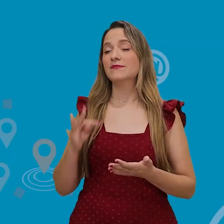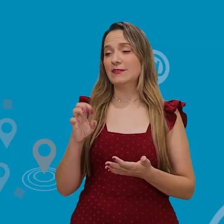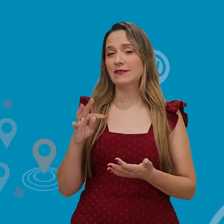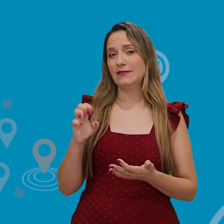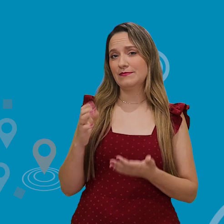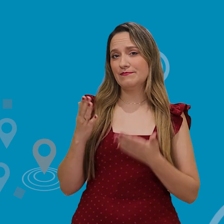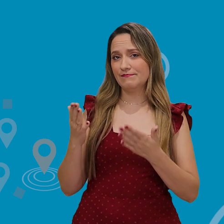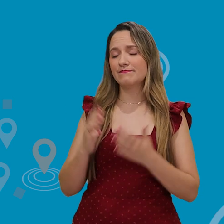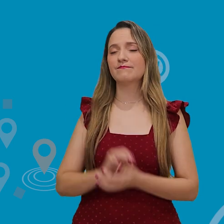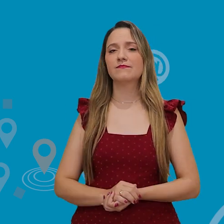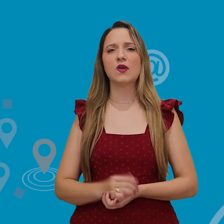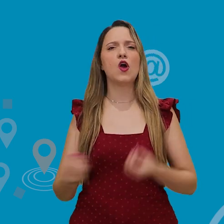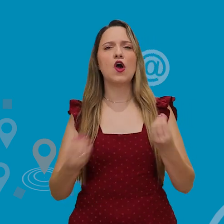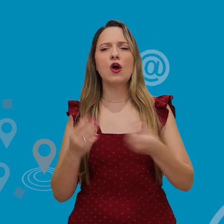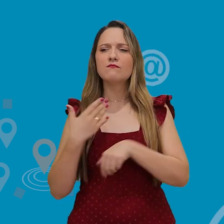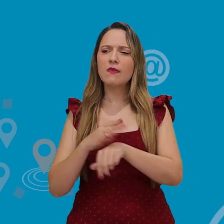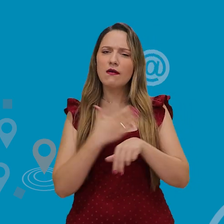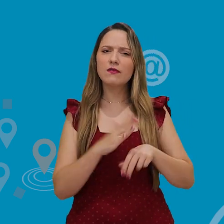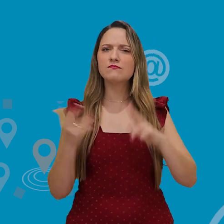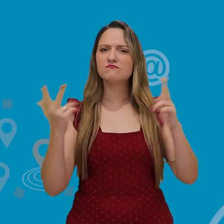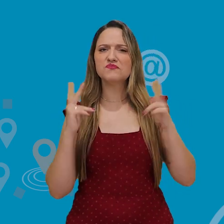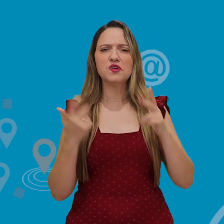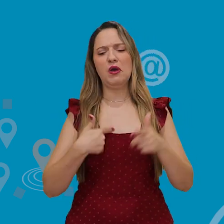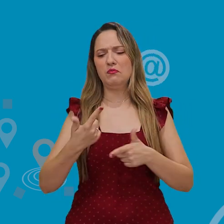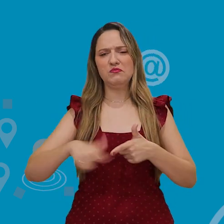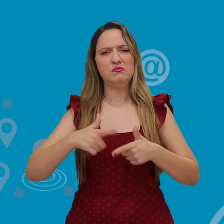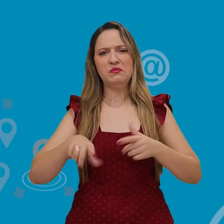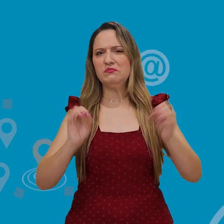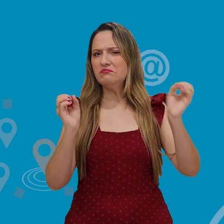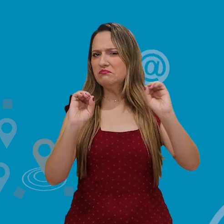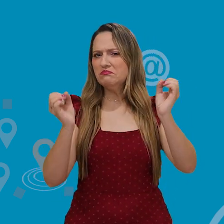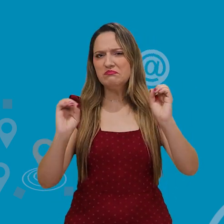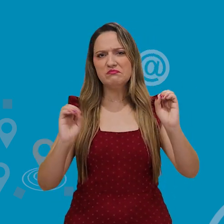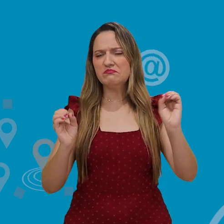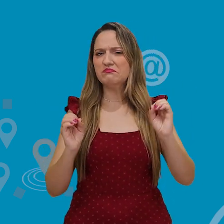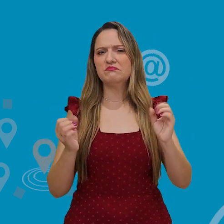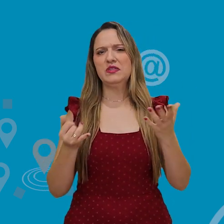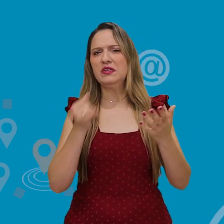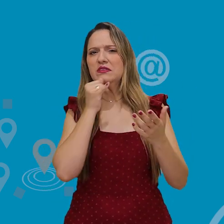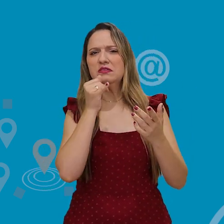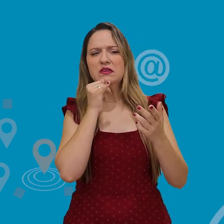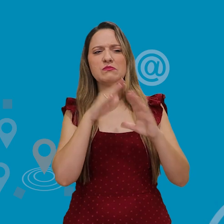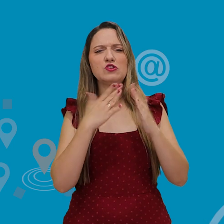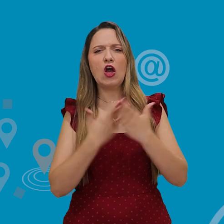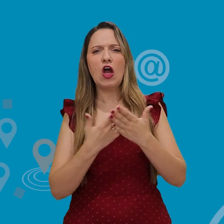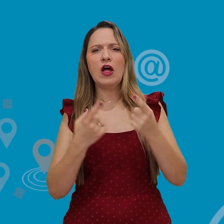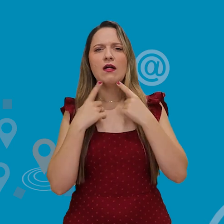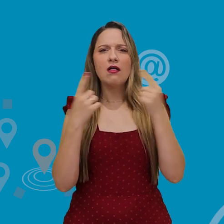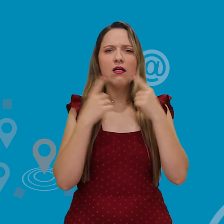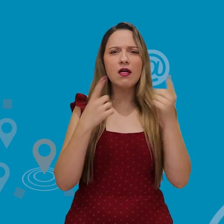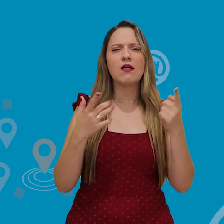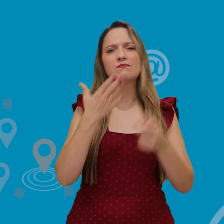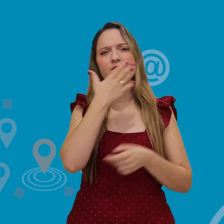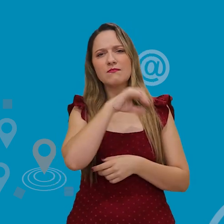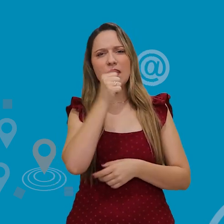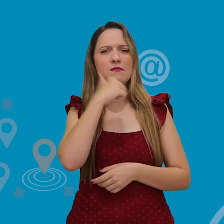Tetê, em relação às práticas de aventura, eu nunca tive problema até então, assim, em reclamação dos pais ou da